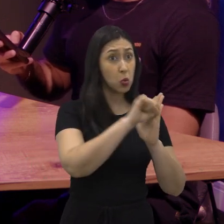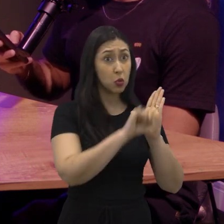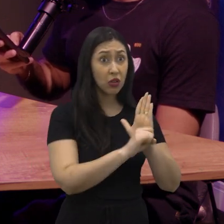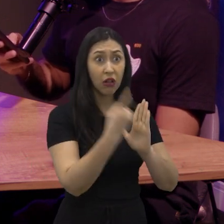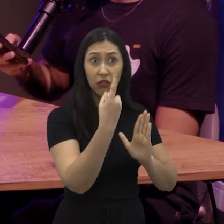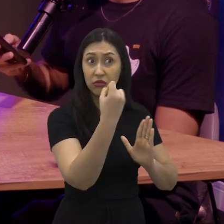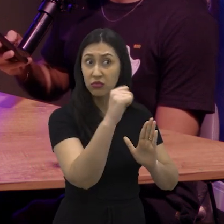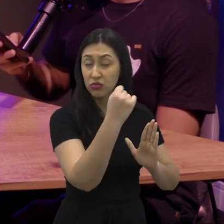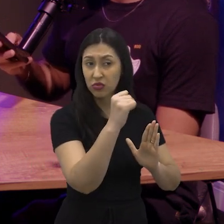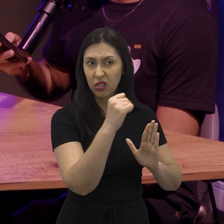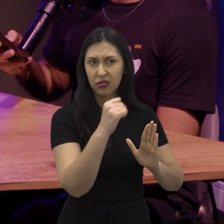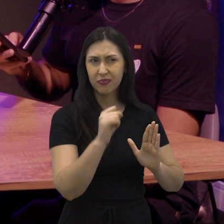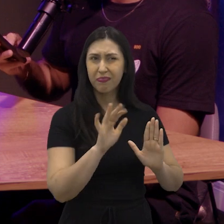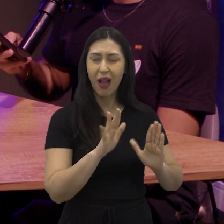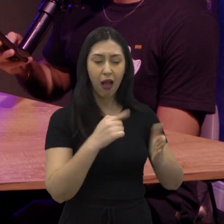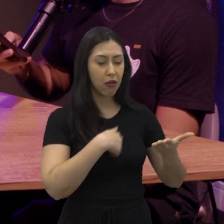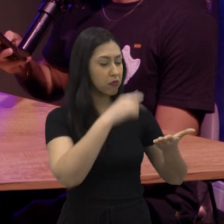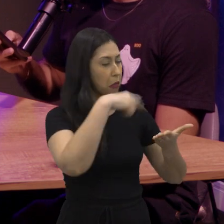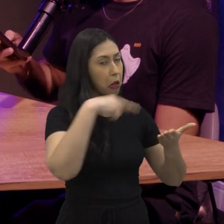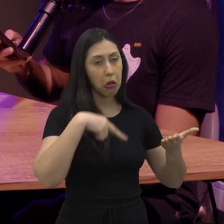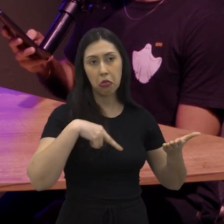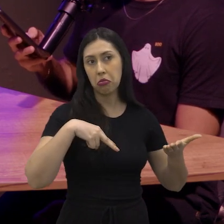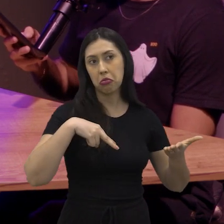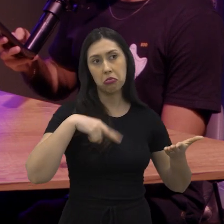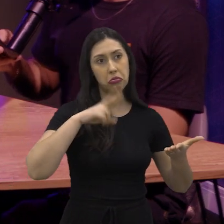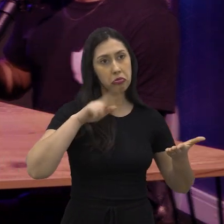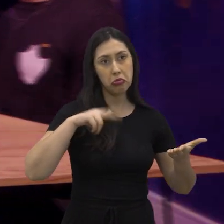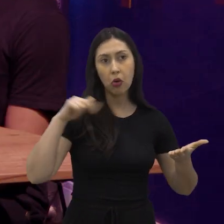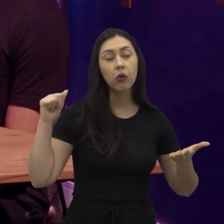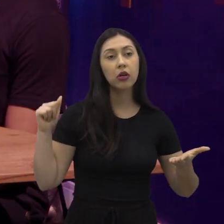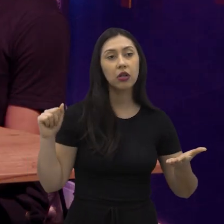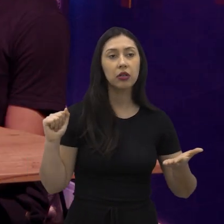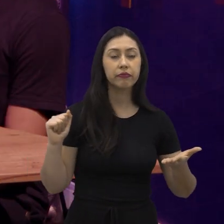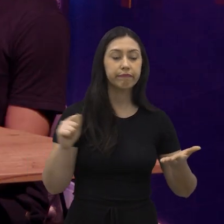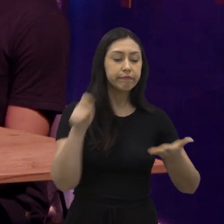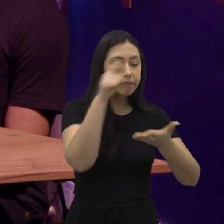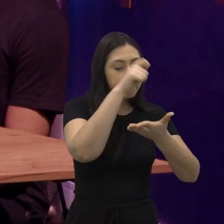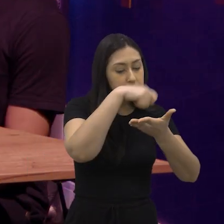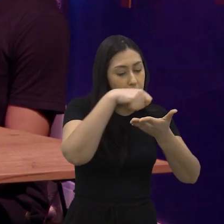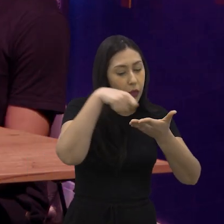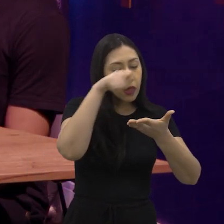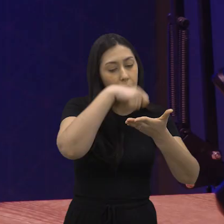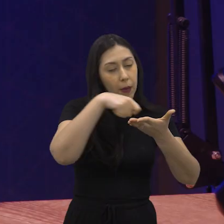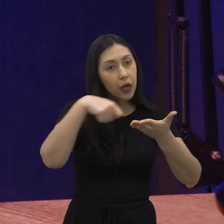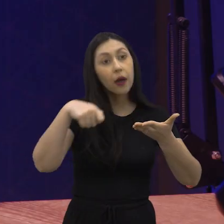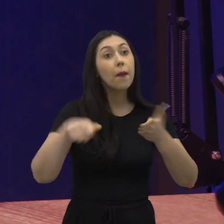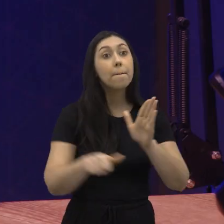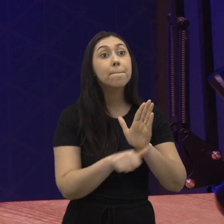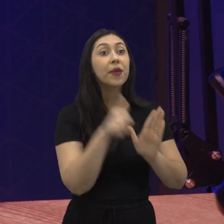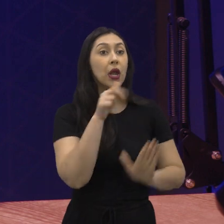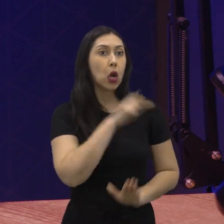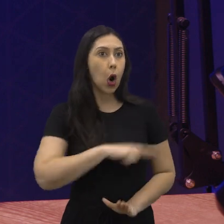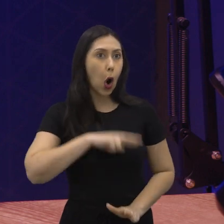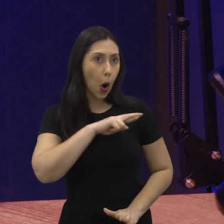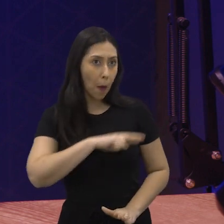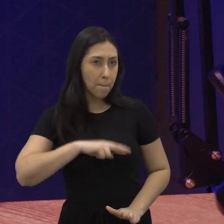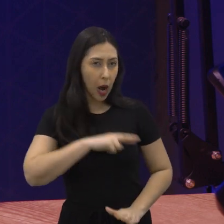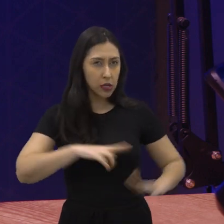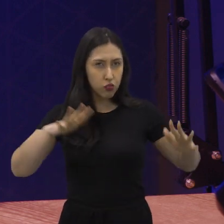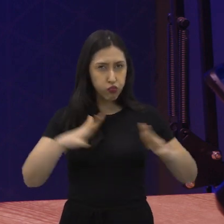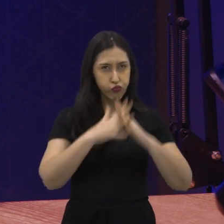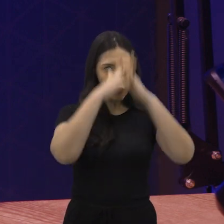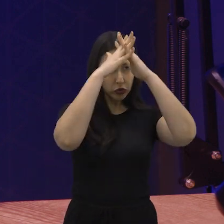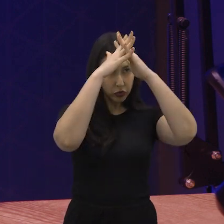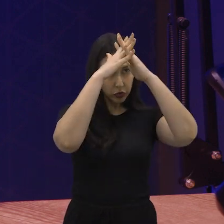nunca li essa obra, então é até difícil de falar. Mas ele teria, então, escrito também, teria feito o primeiro romance gótico.